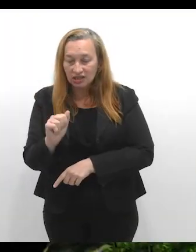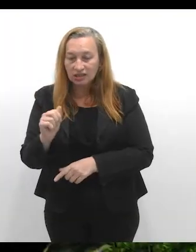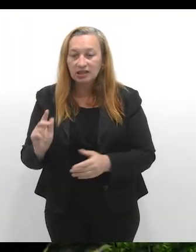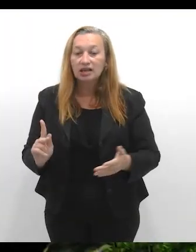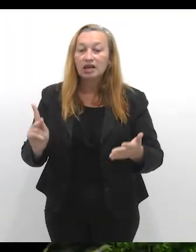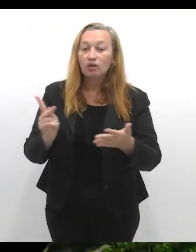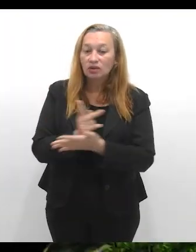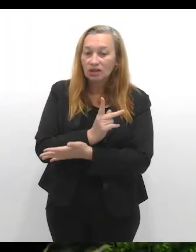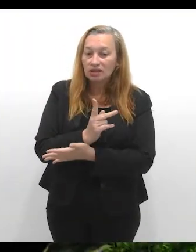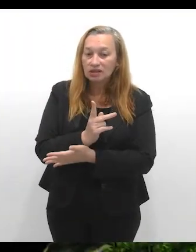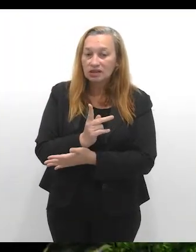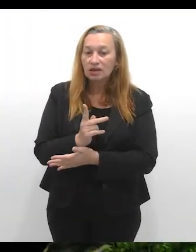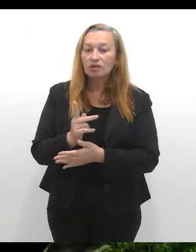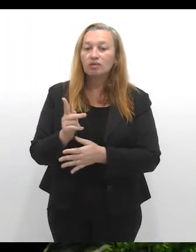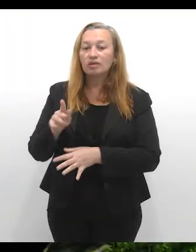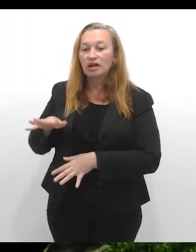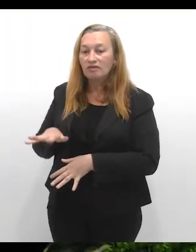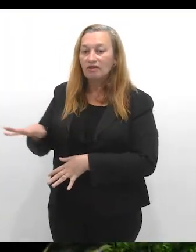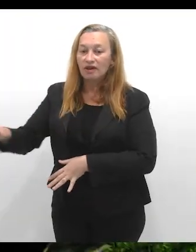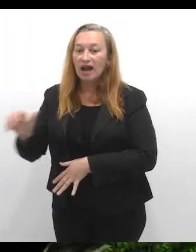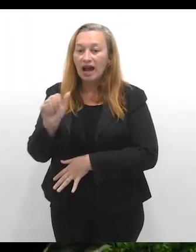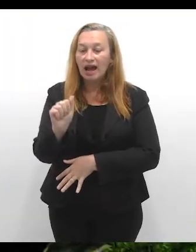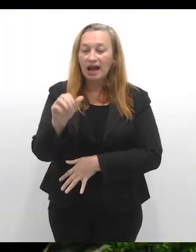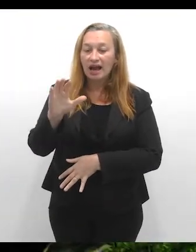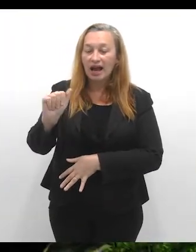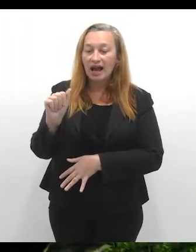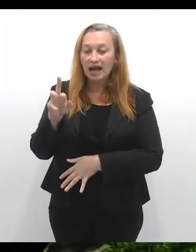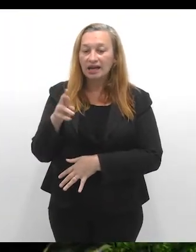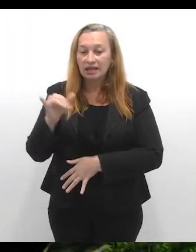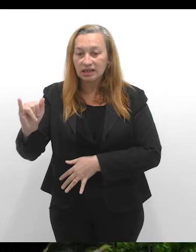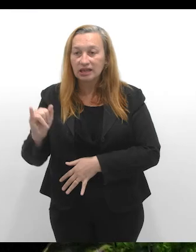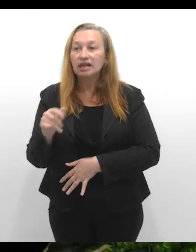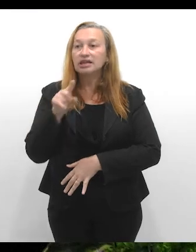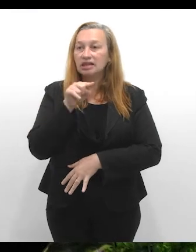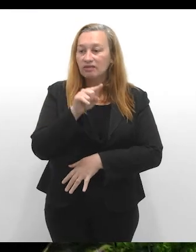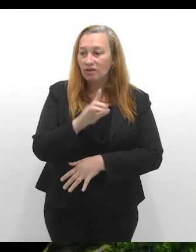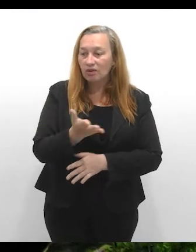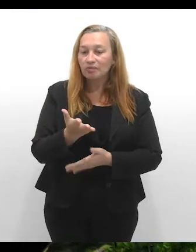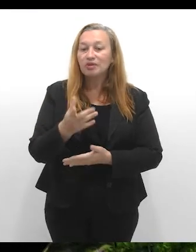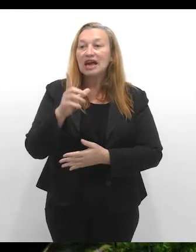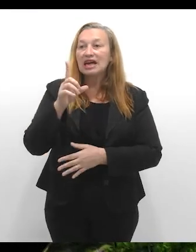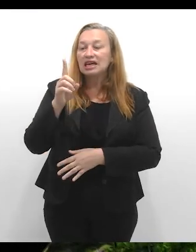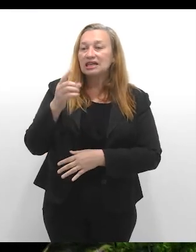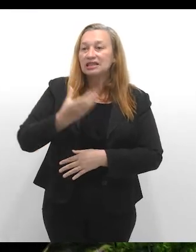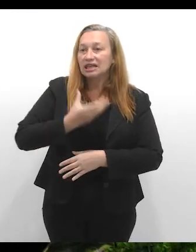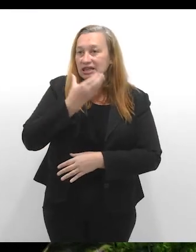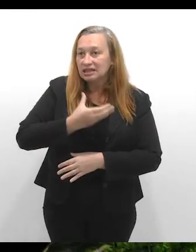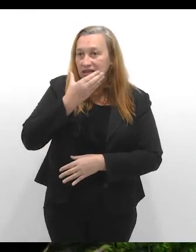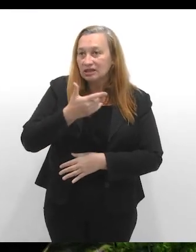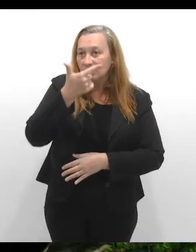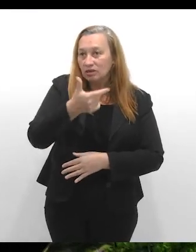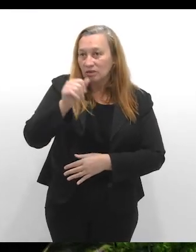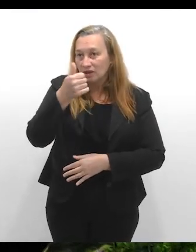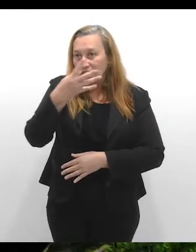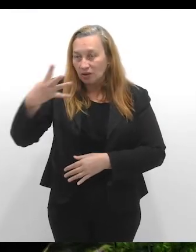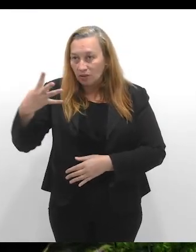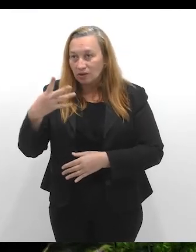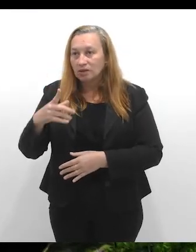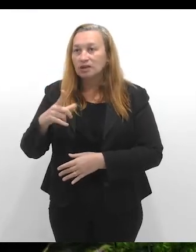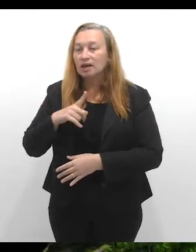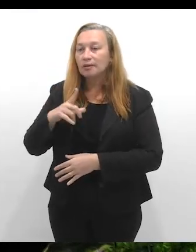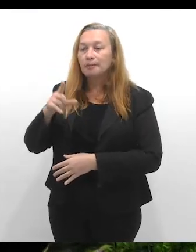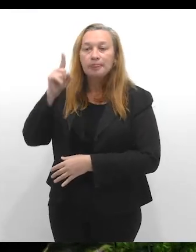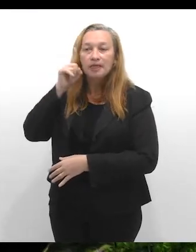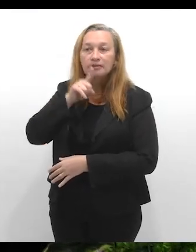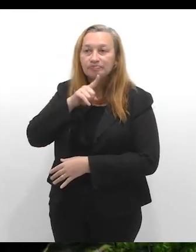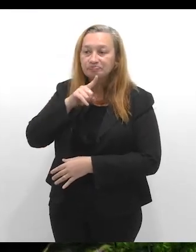Mãe Jacari, que teve agora, recentemente, em dezembro de 2024, uma sentença da Corte Interamericana